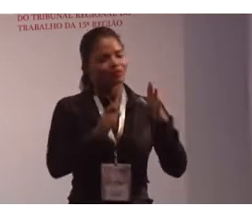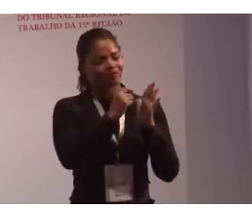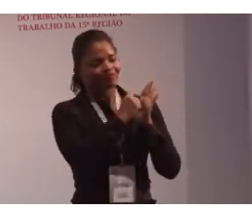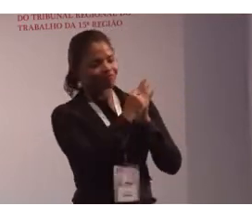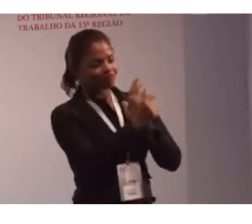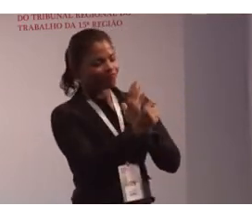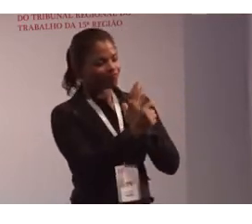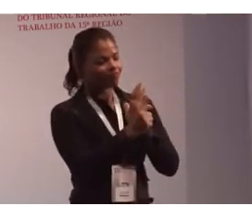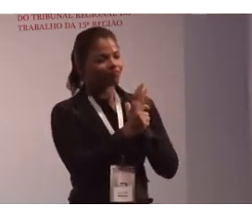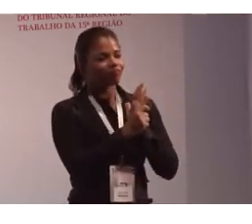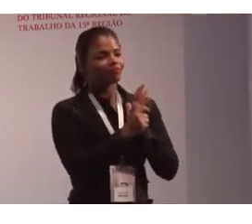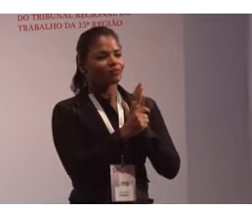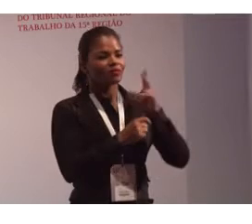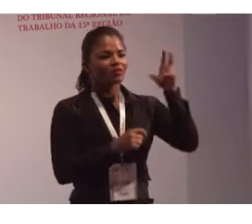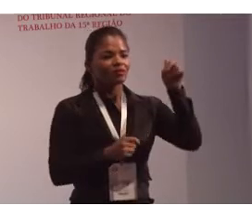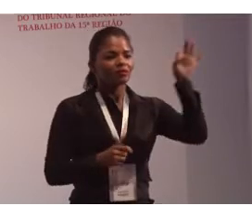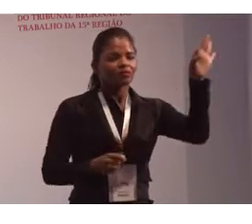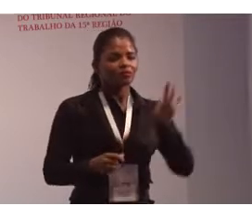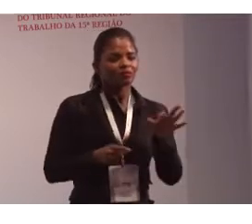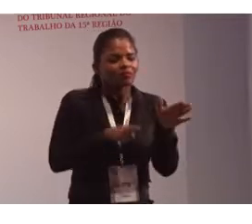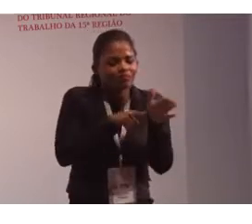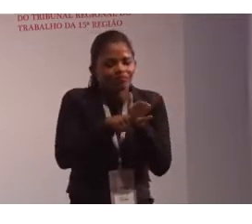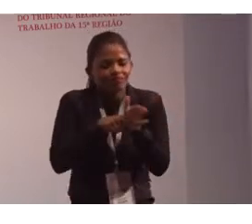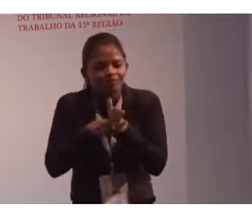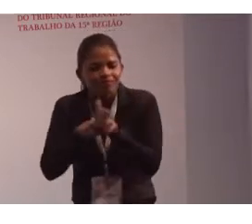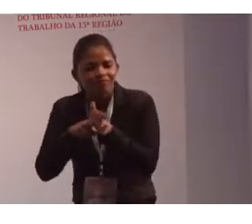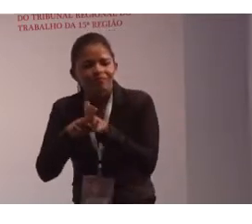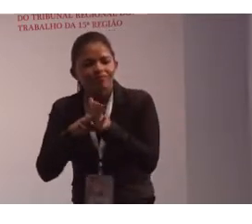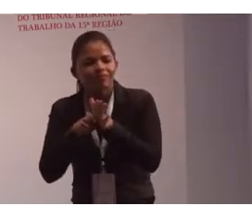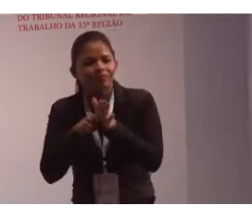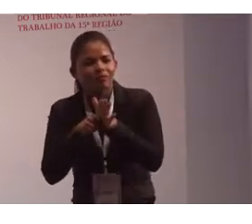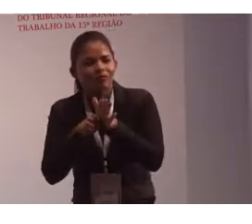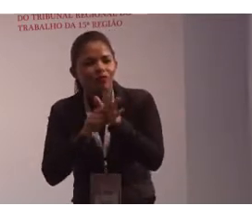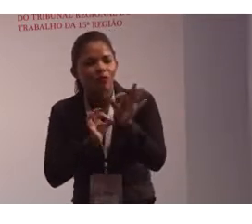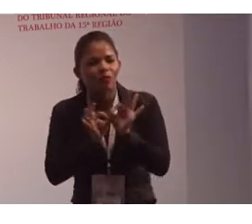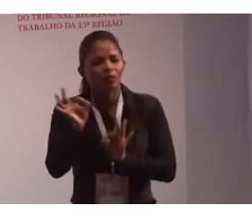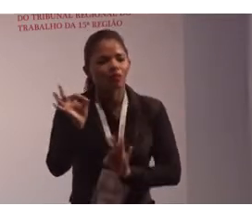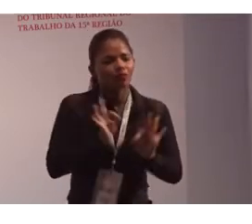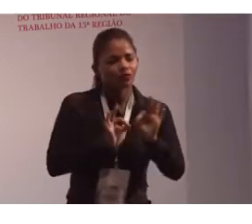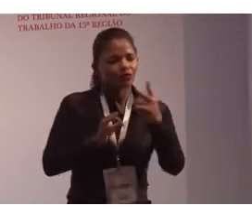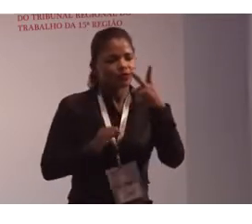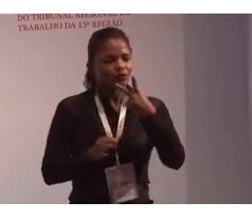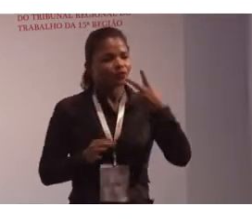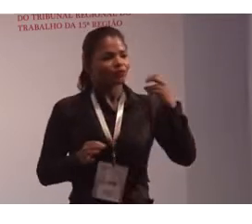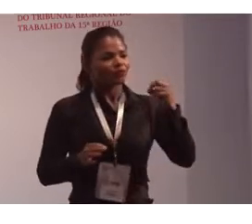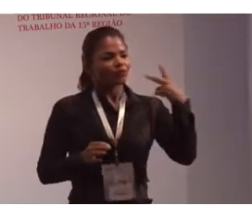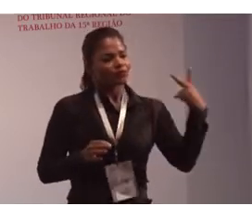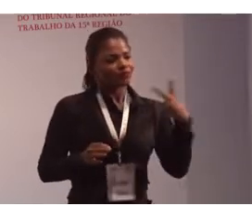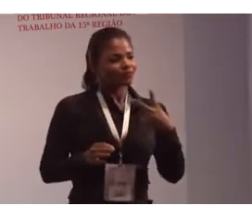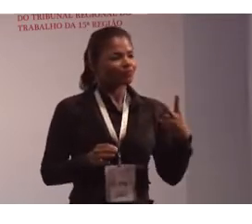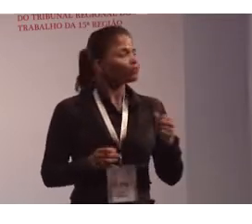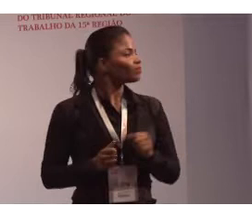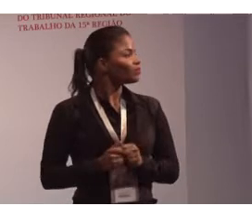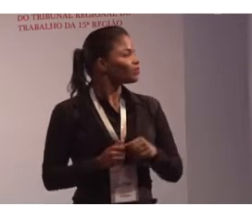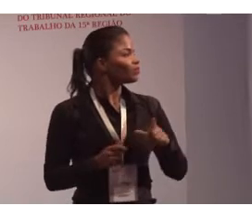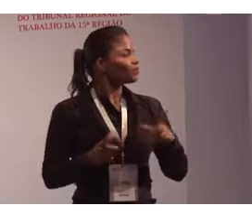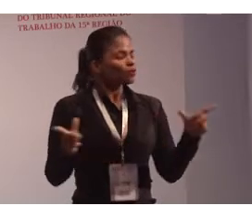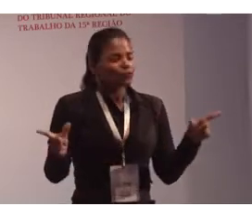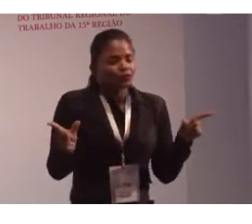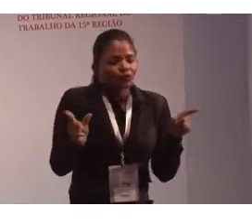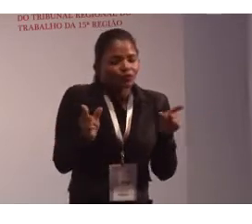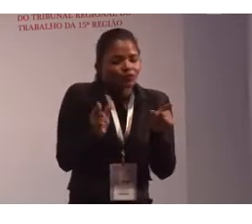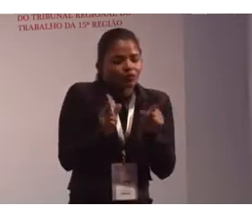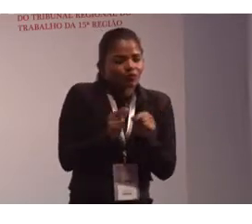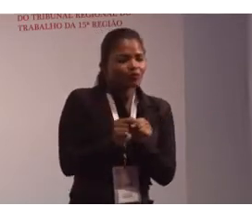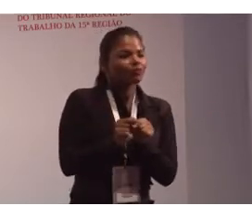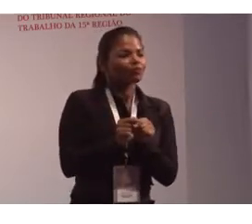né, 50% dos pesquisados projetam para 2022 que a automação vai reduzir